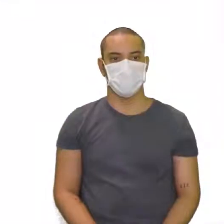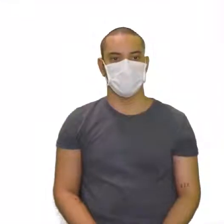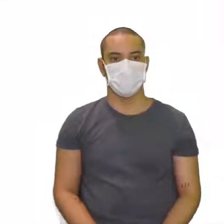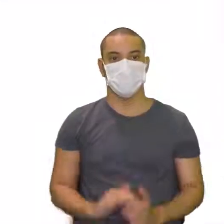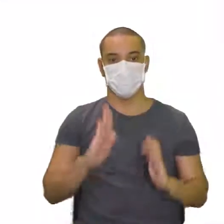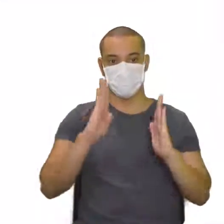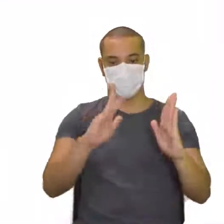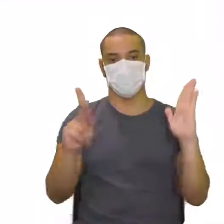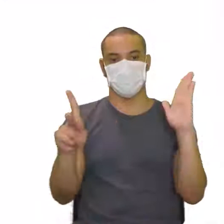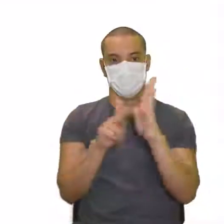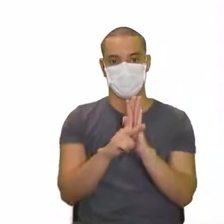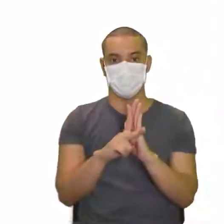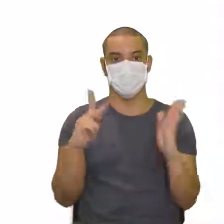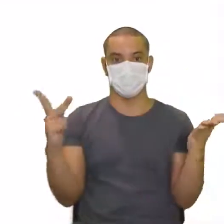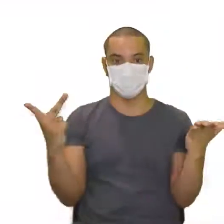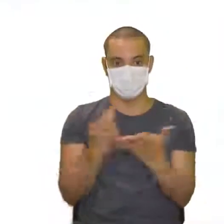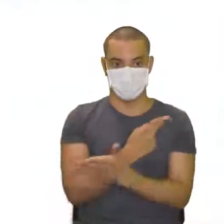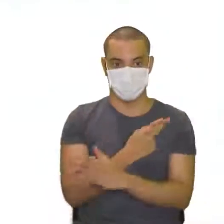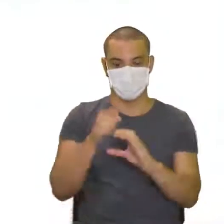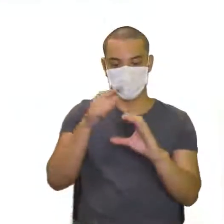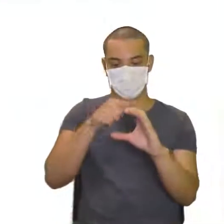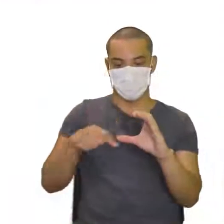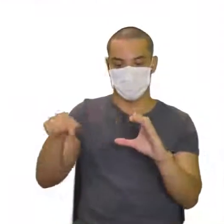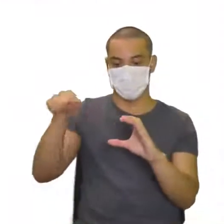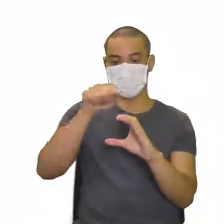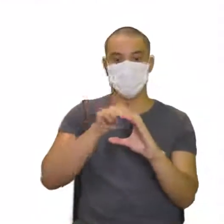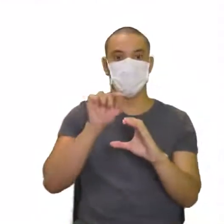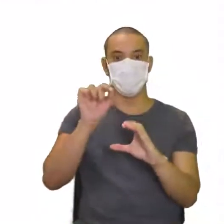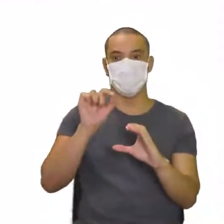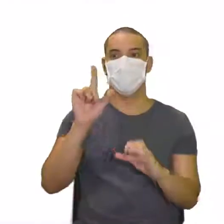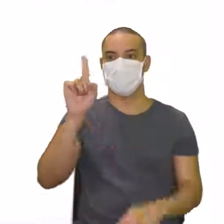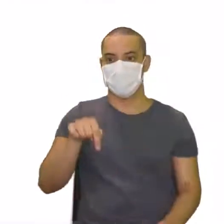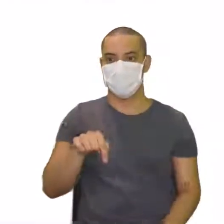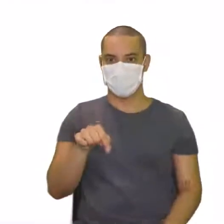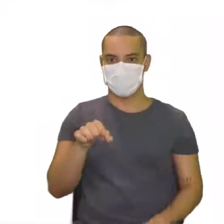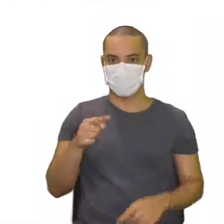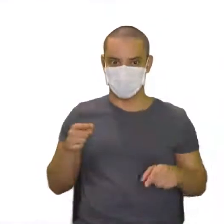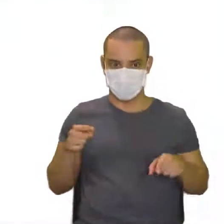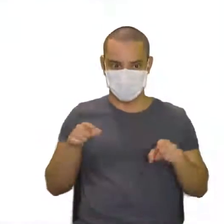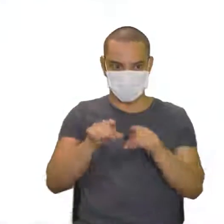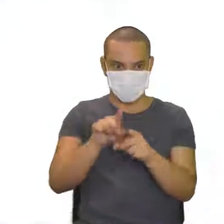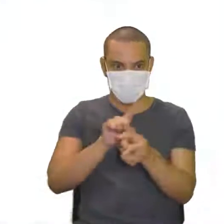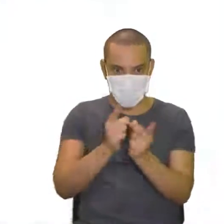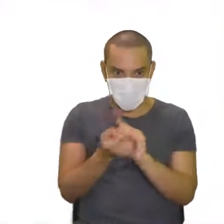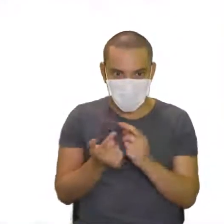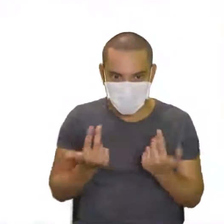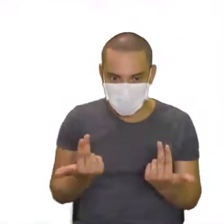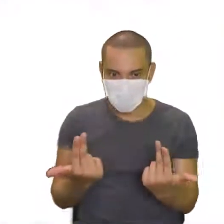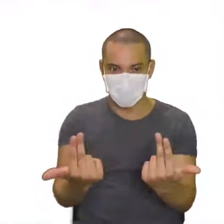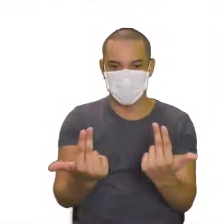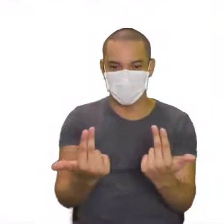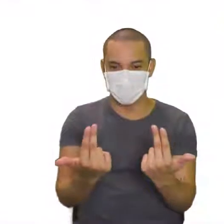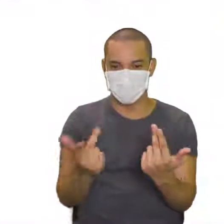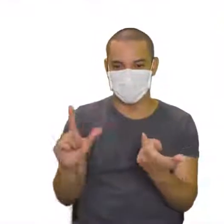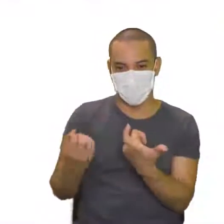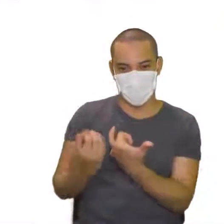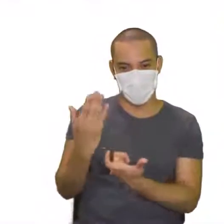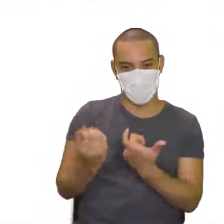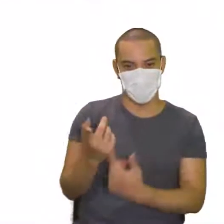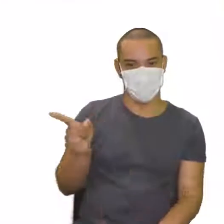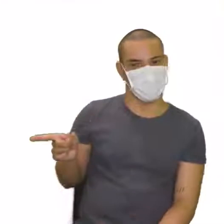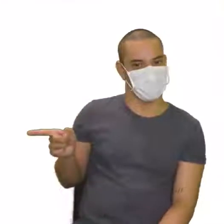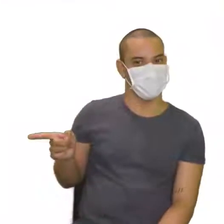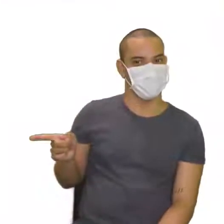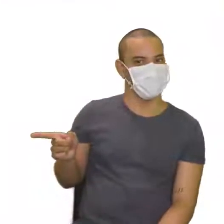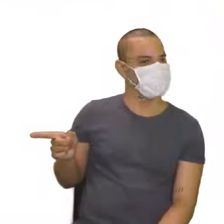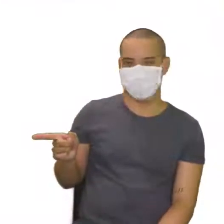campo magnético gerado por uma espira circular é diretamente proporcional ao seu raio. Será, pessoal? Vamos ver, tá aqui a fórmula.